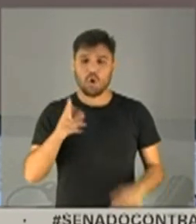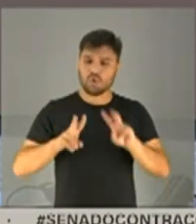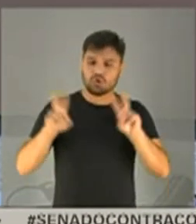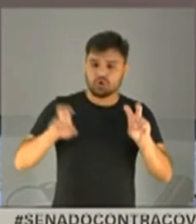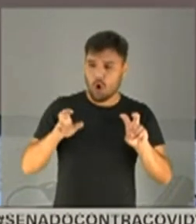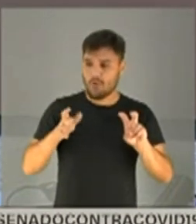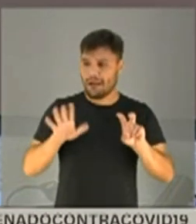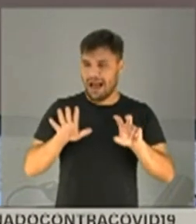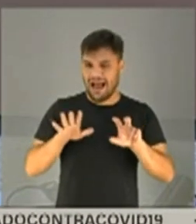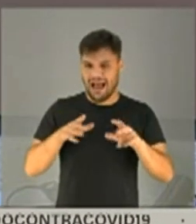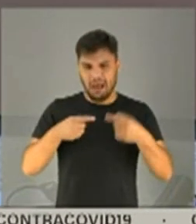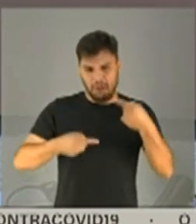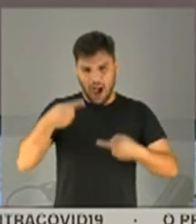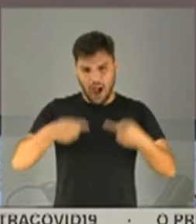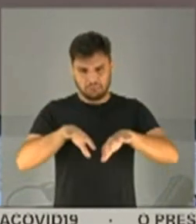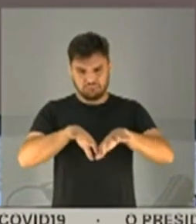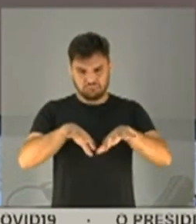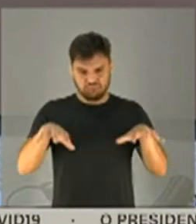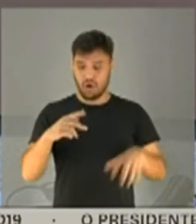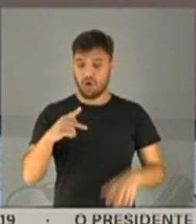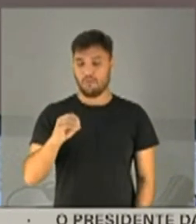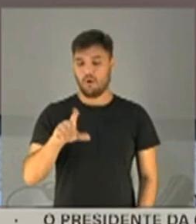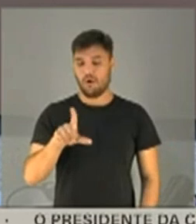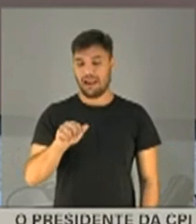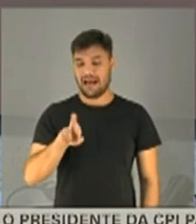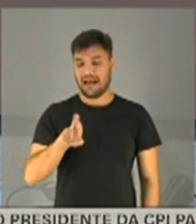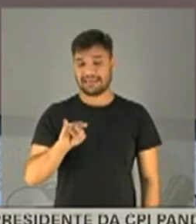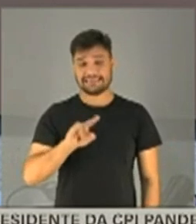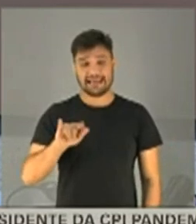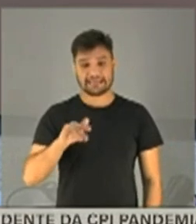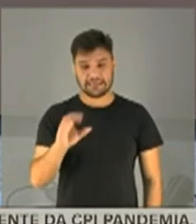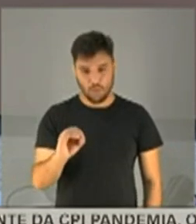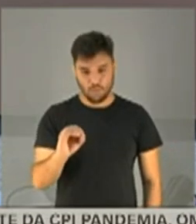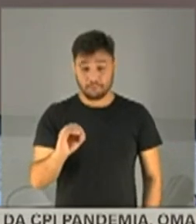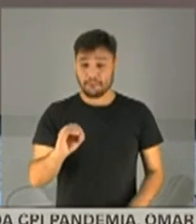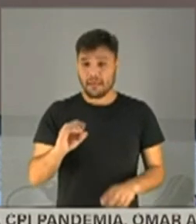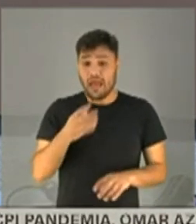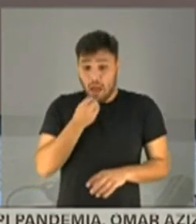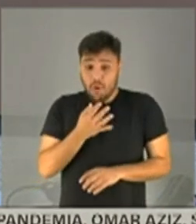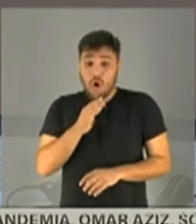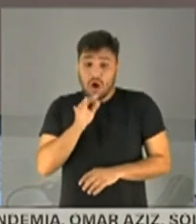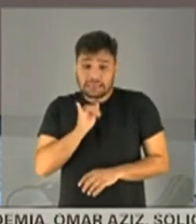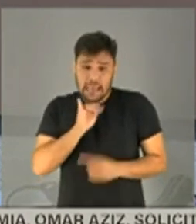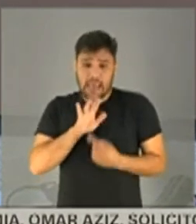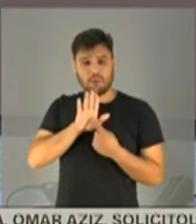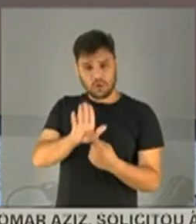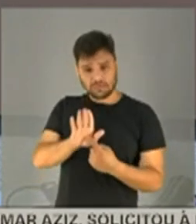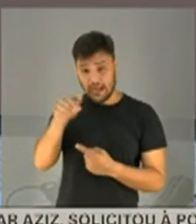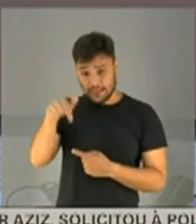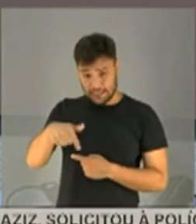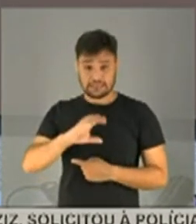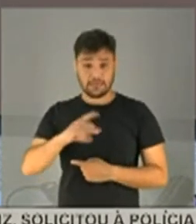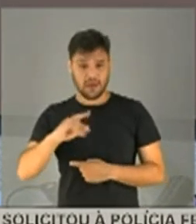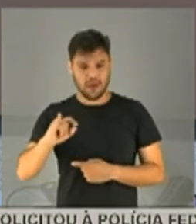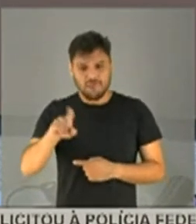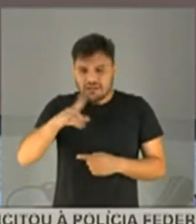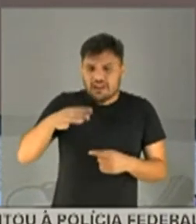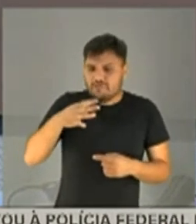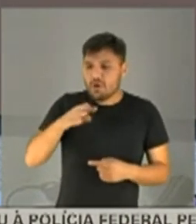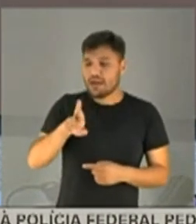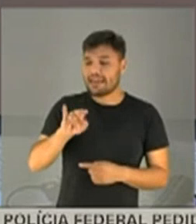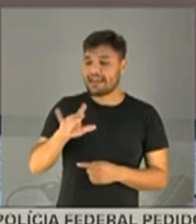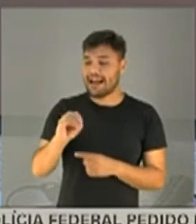da polarização, que foi o começo da sua pergunta, eu acho que é bom, inclusive, citar um exemplo aqui para essa CPI. Vocês ouviram o doutor